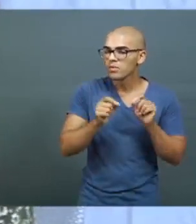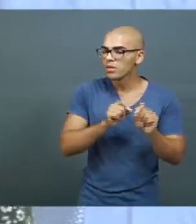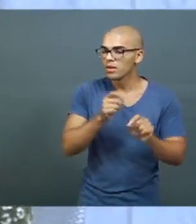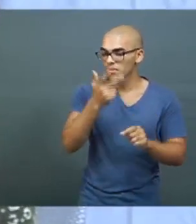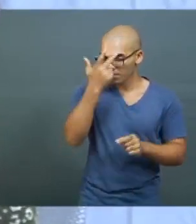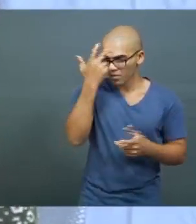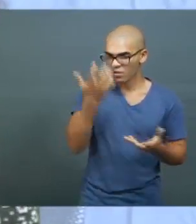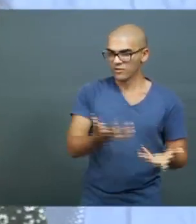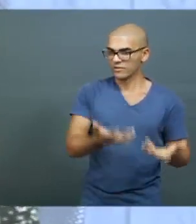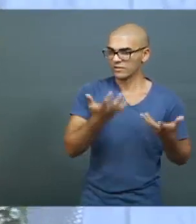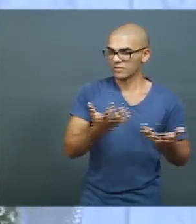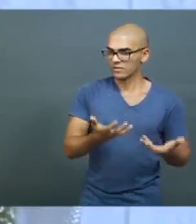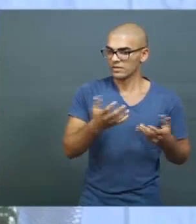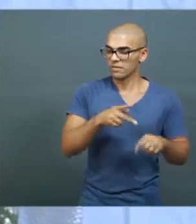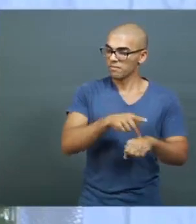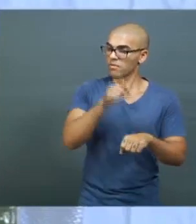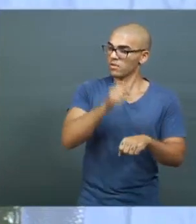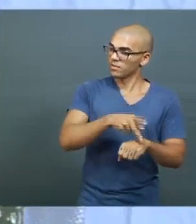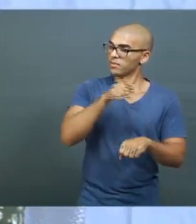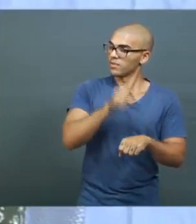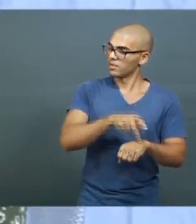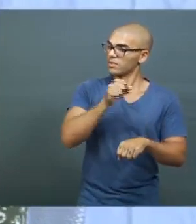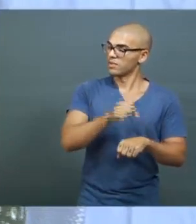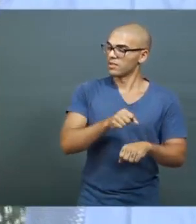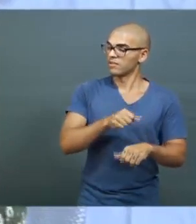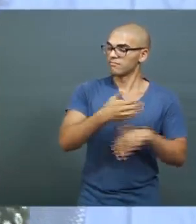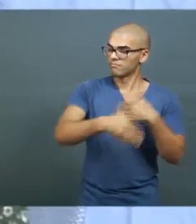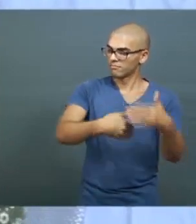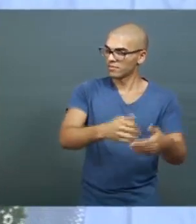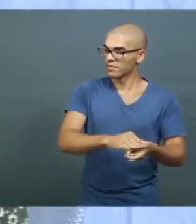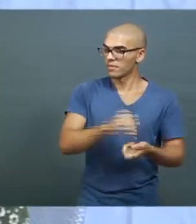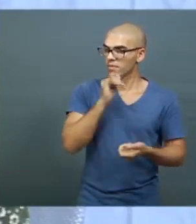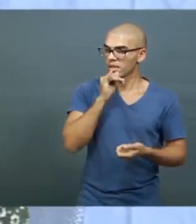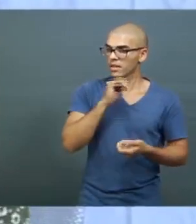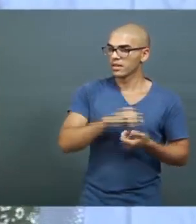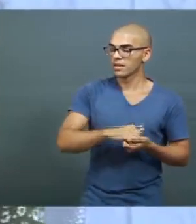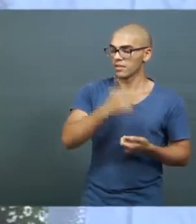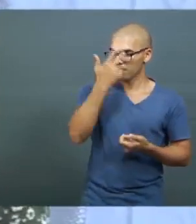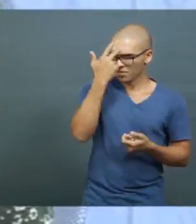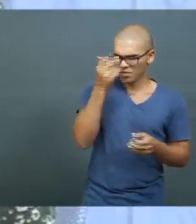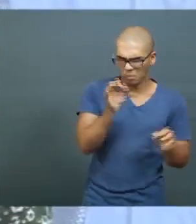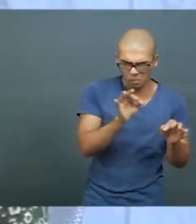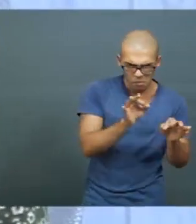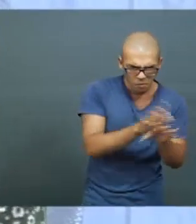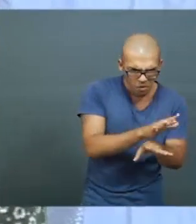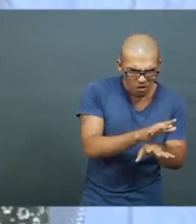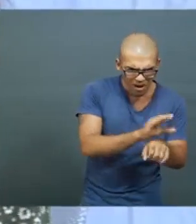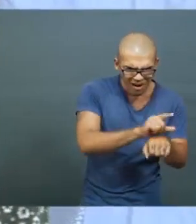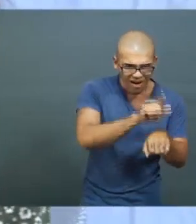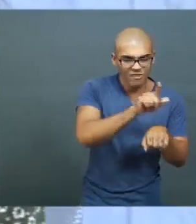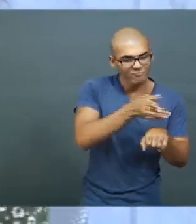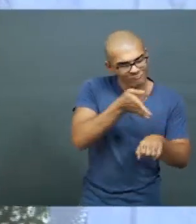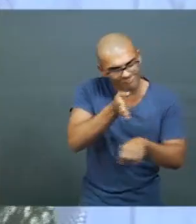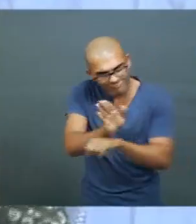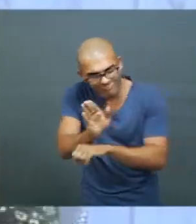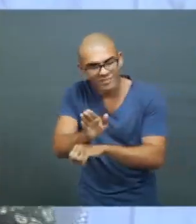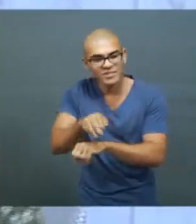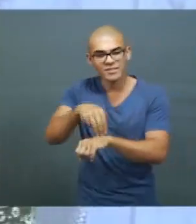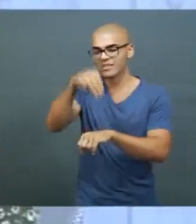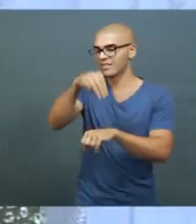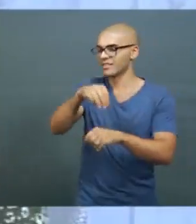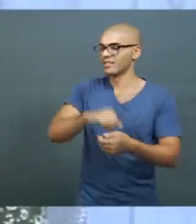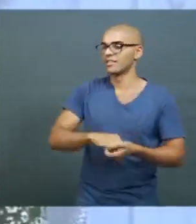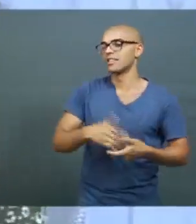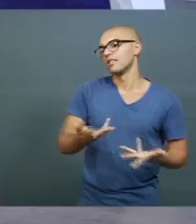A gente tem um movimento muito grande mesmo dos alunos que recém termina a graduação e já entram no mestrado. Então, acaba que